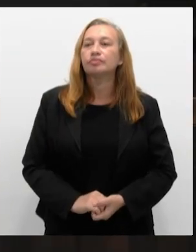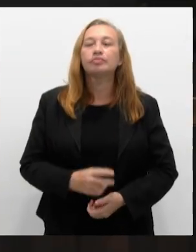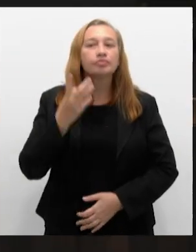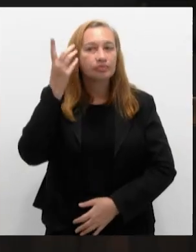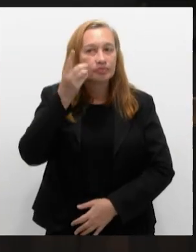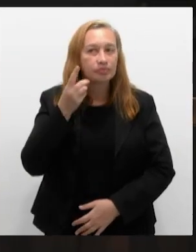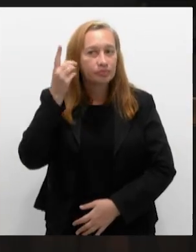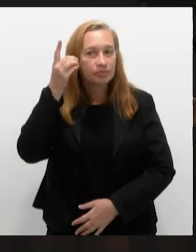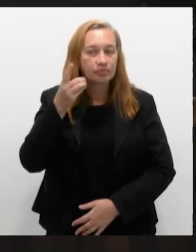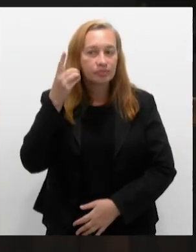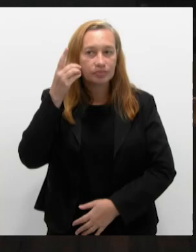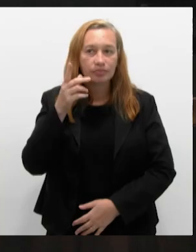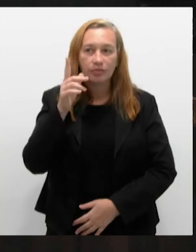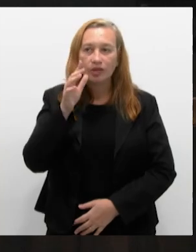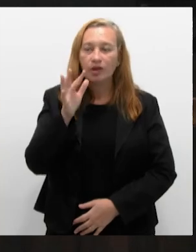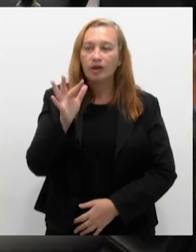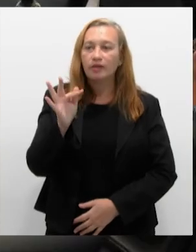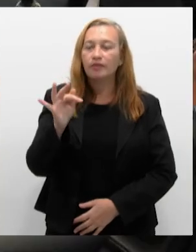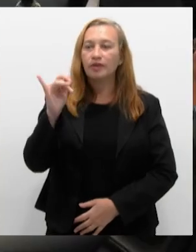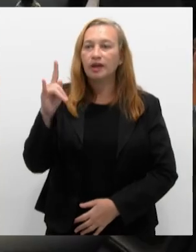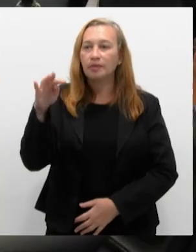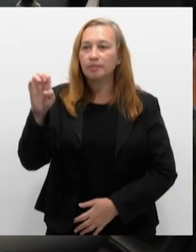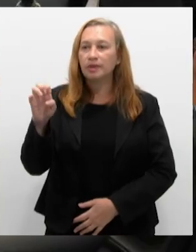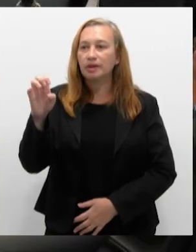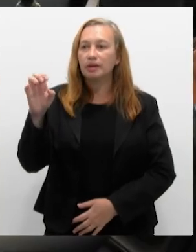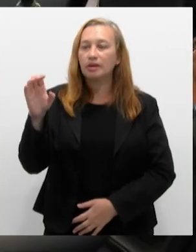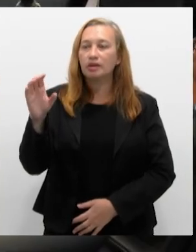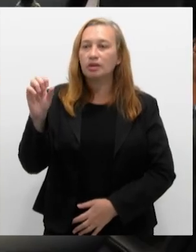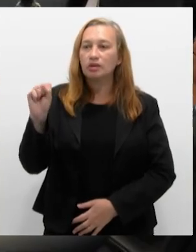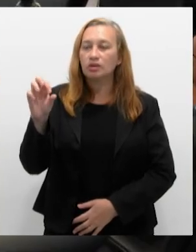Deputado Felipe Soares, por favor.